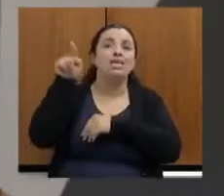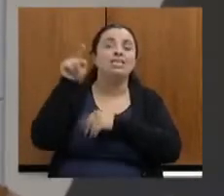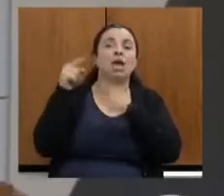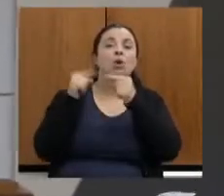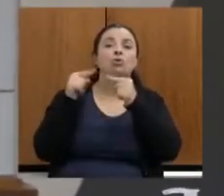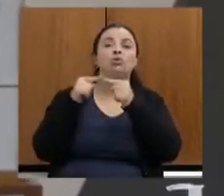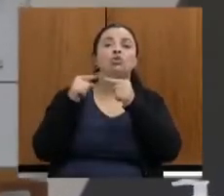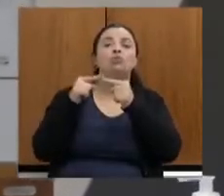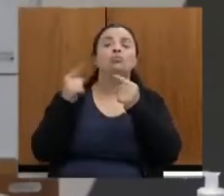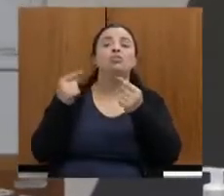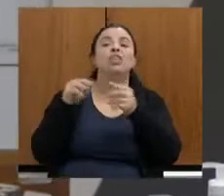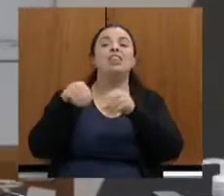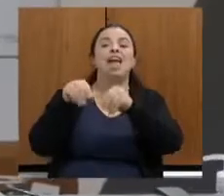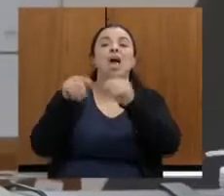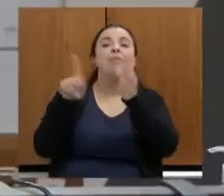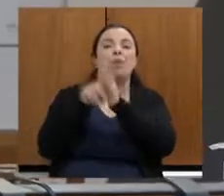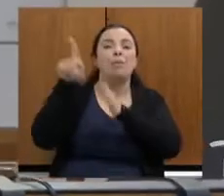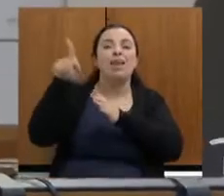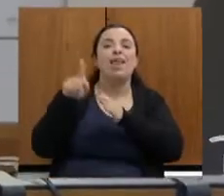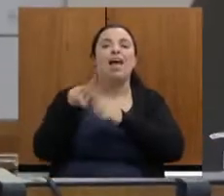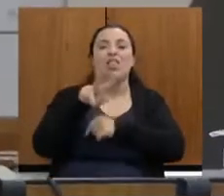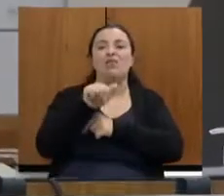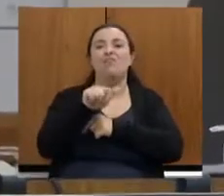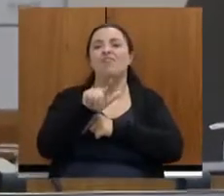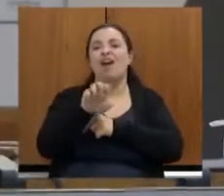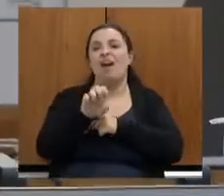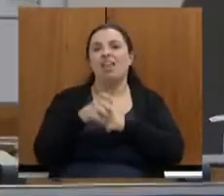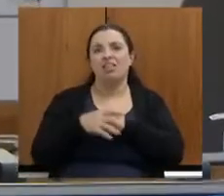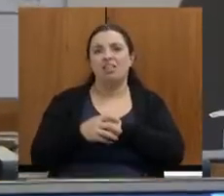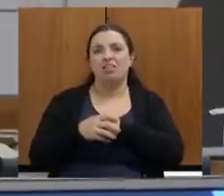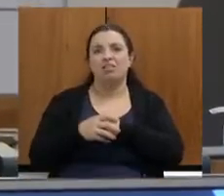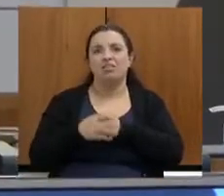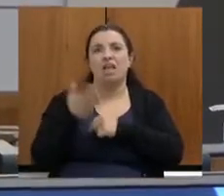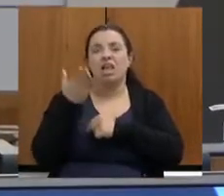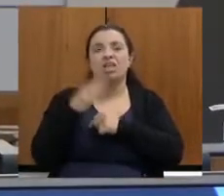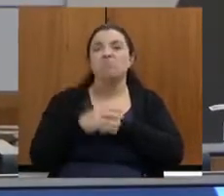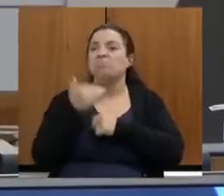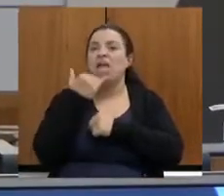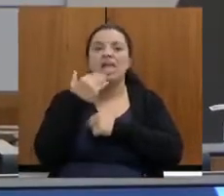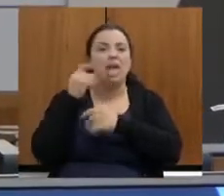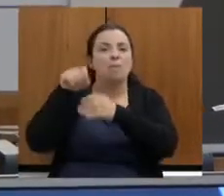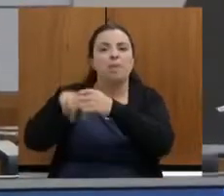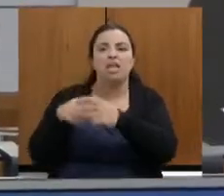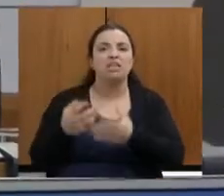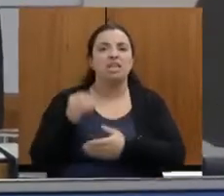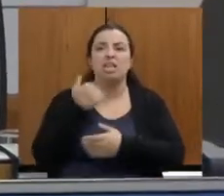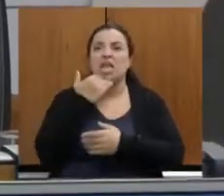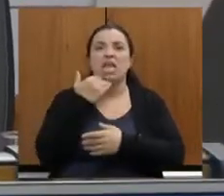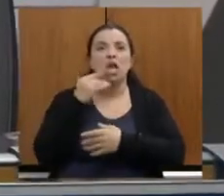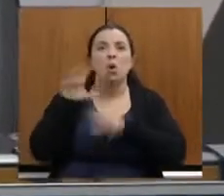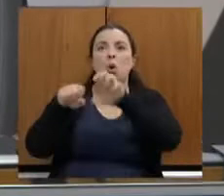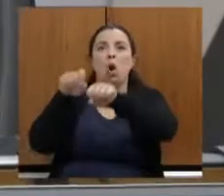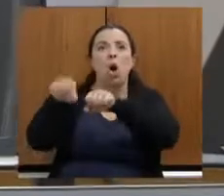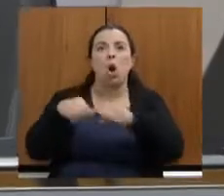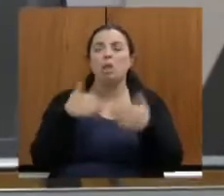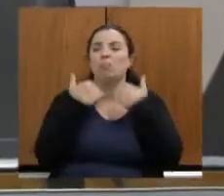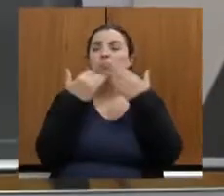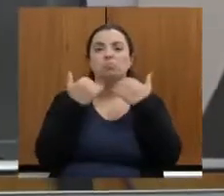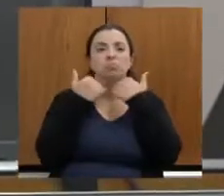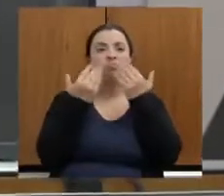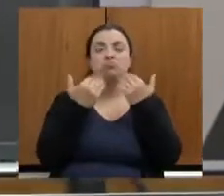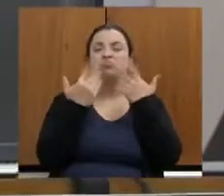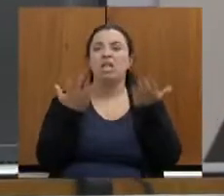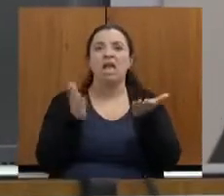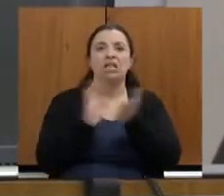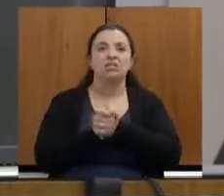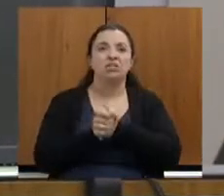é um argilo-arenoso e ela desmancha toda isso aqui ninguém planta ninguém colhe nisso isso aqui eu tô